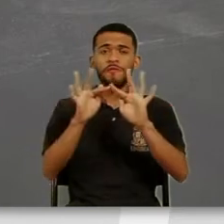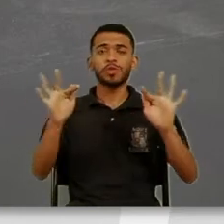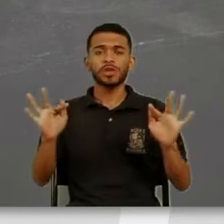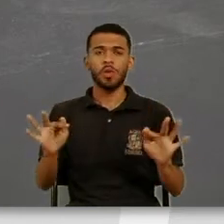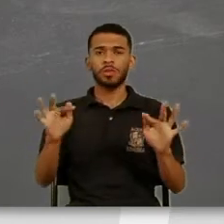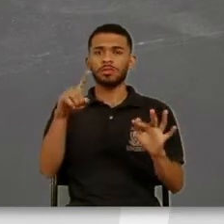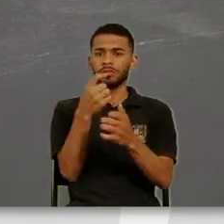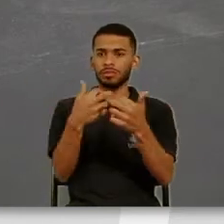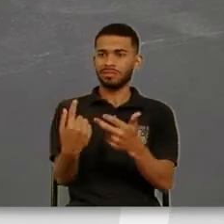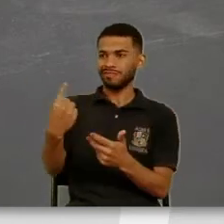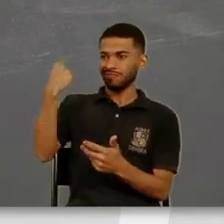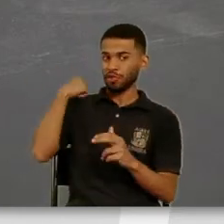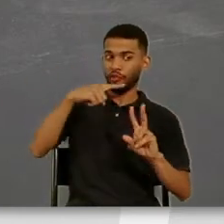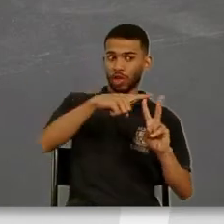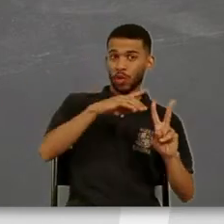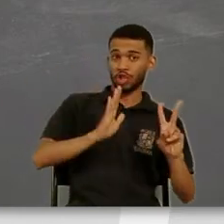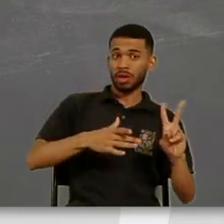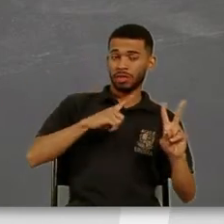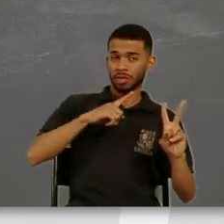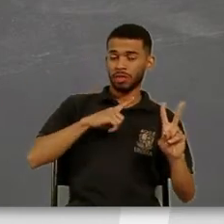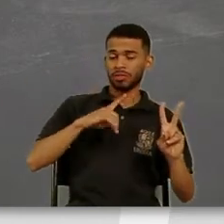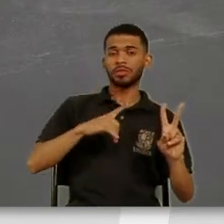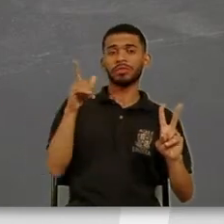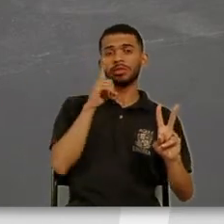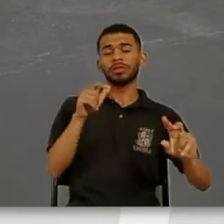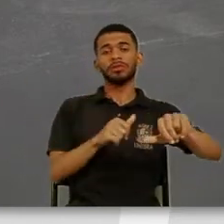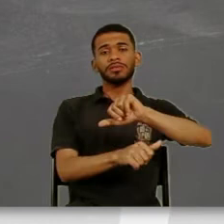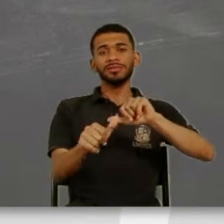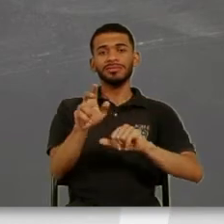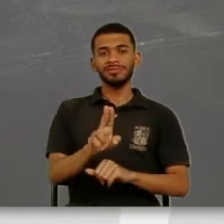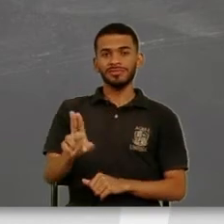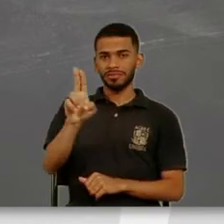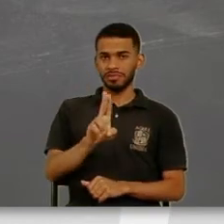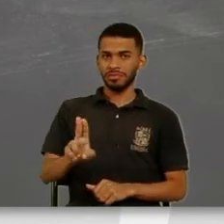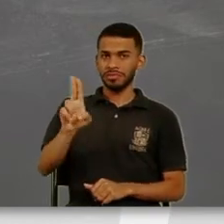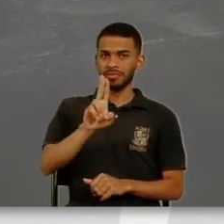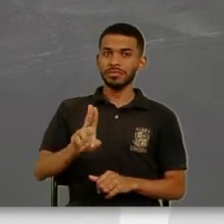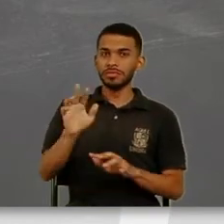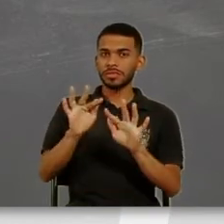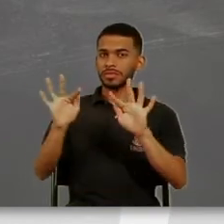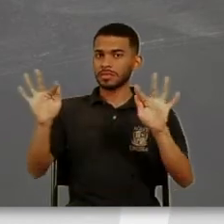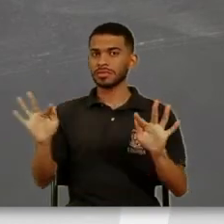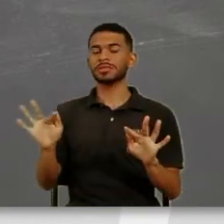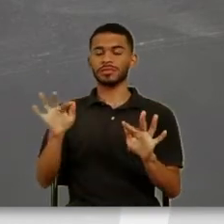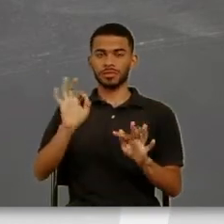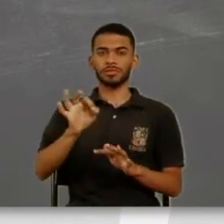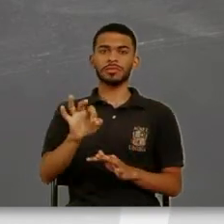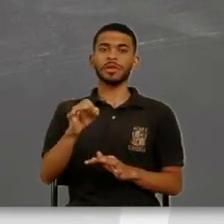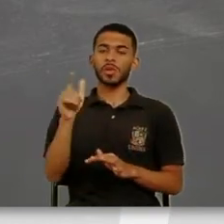você tinha um vetor antes e você consegue aplicar uma função, uma operação e